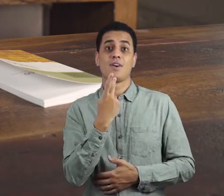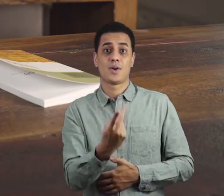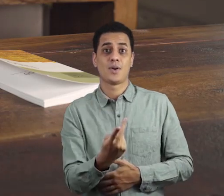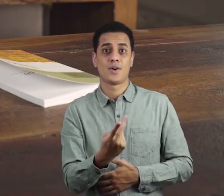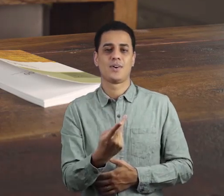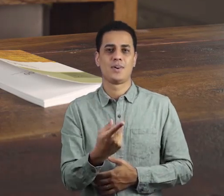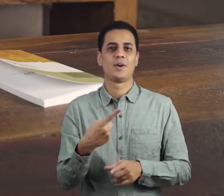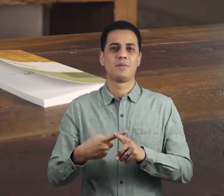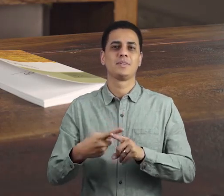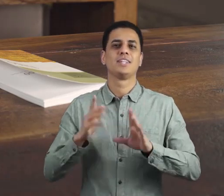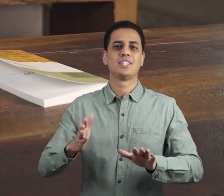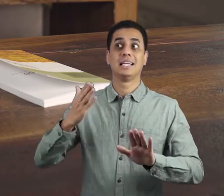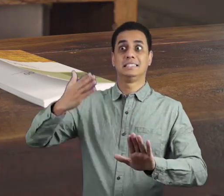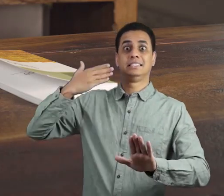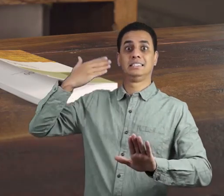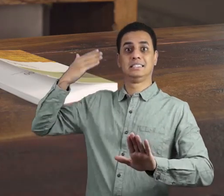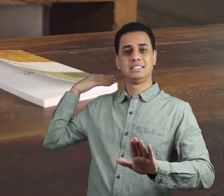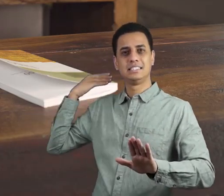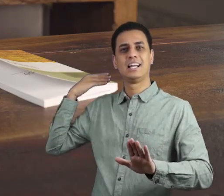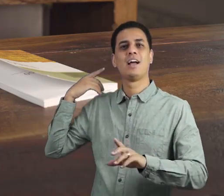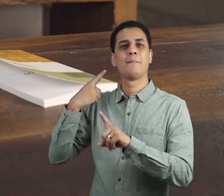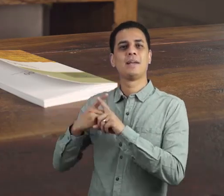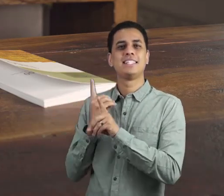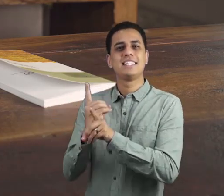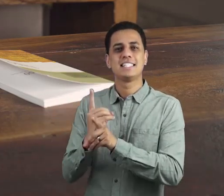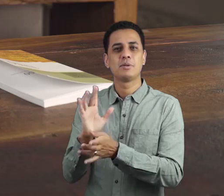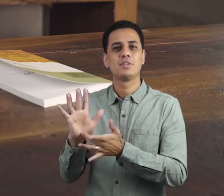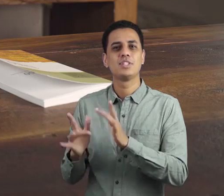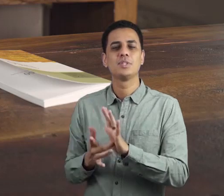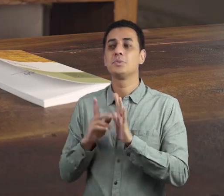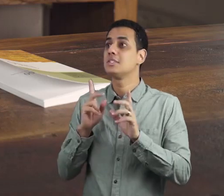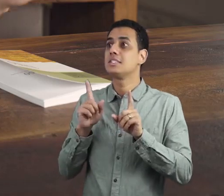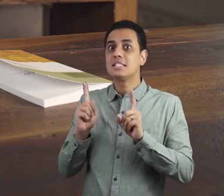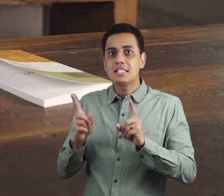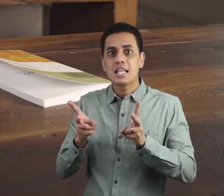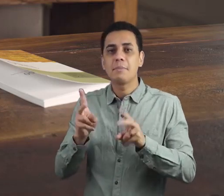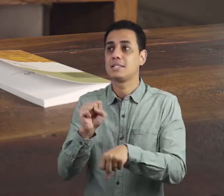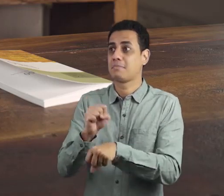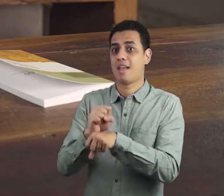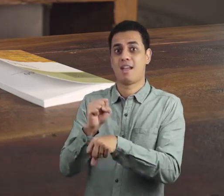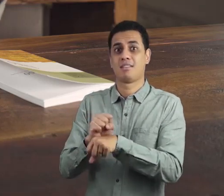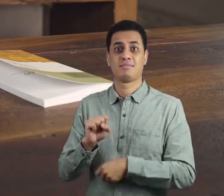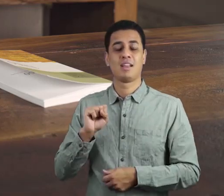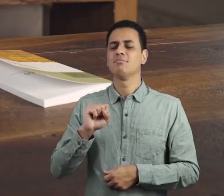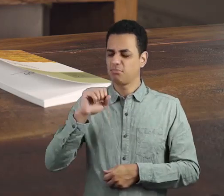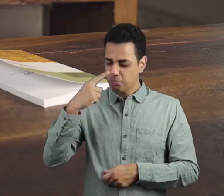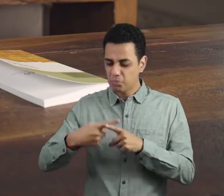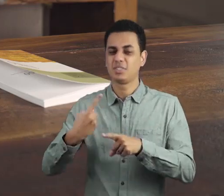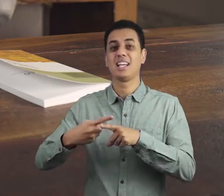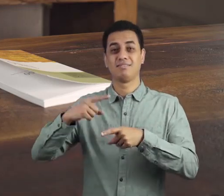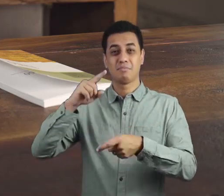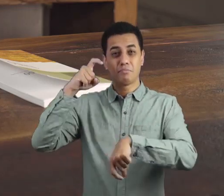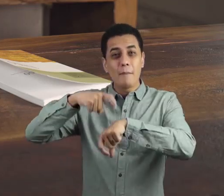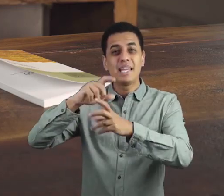precisamos aguardar a justiça até a volta de Jesus, querido. Aí você diz: Tércio, mas e daí? Eu não vou receber o que eu merecia,